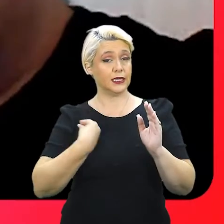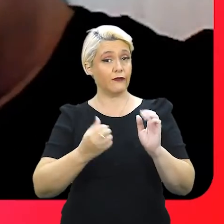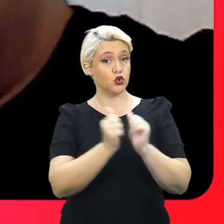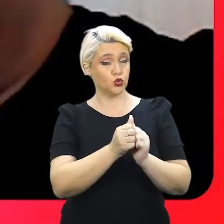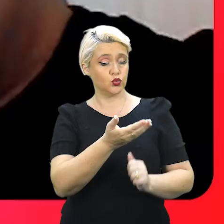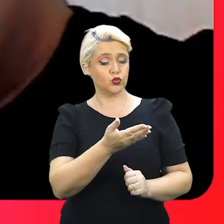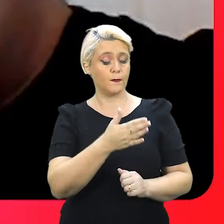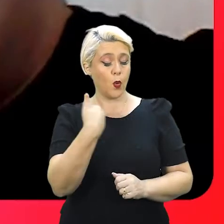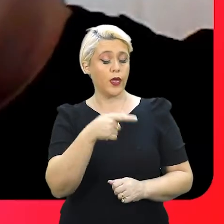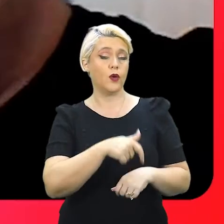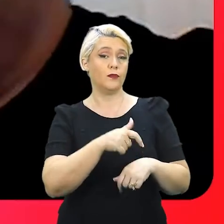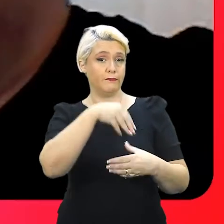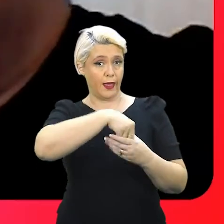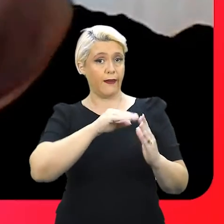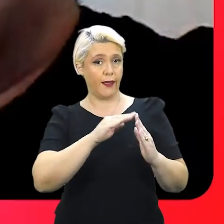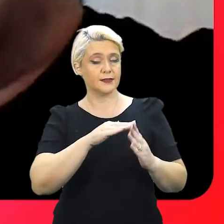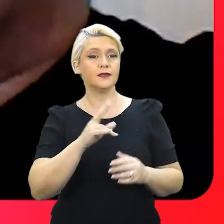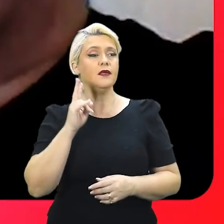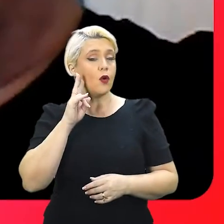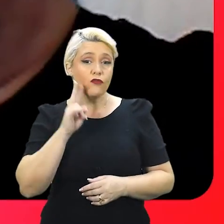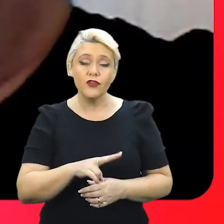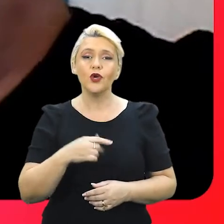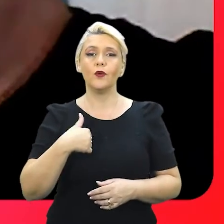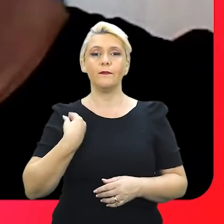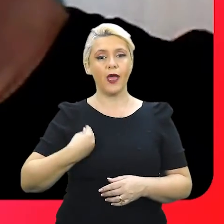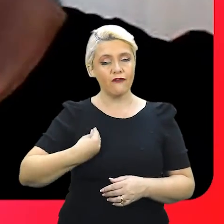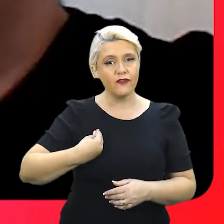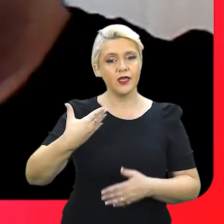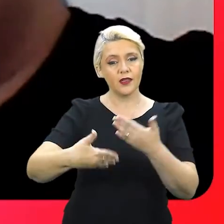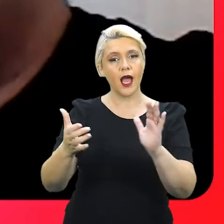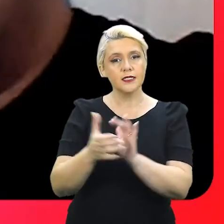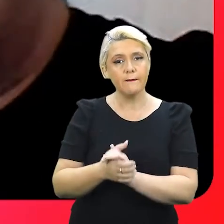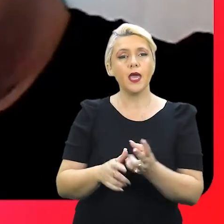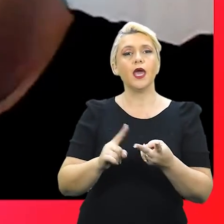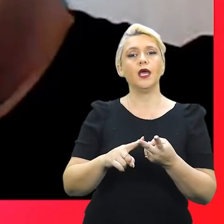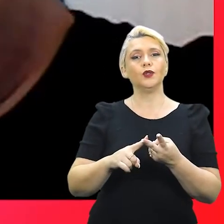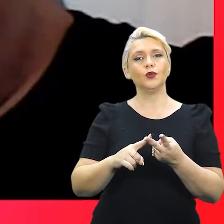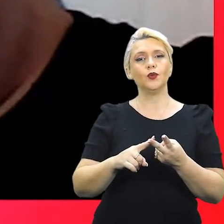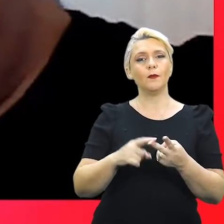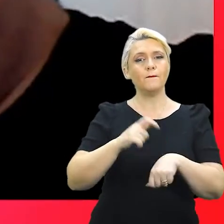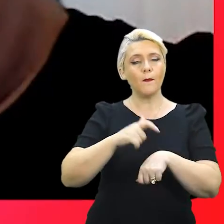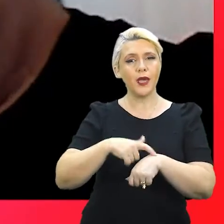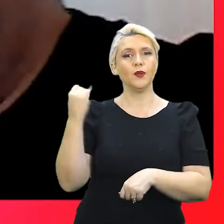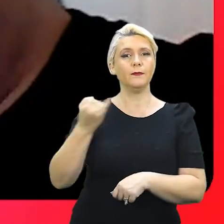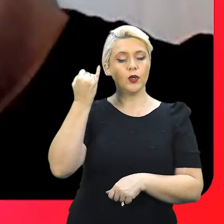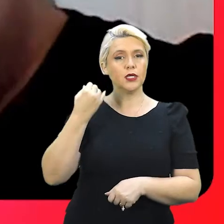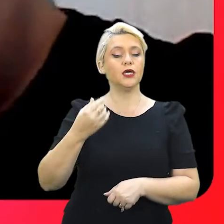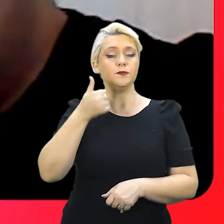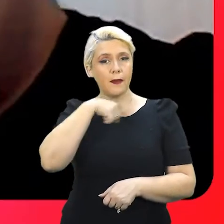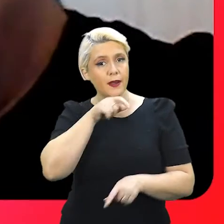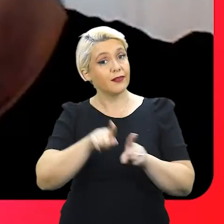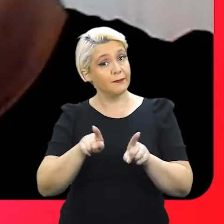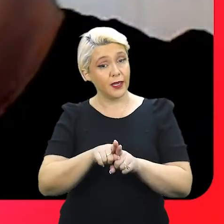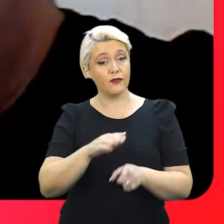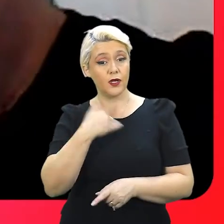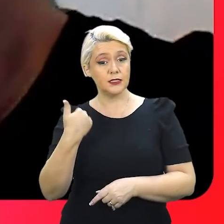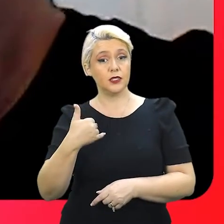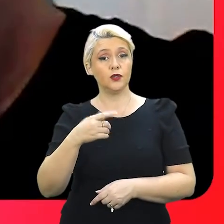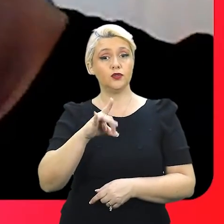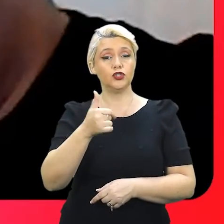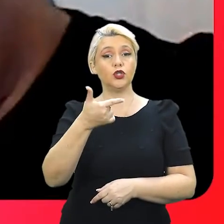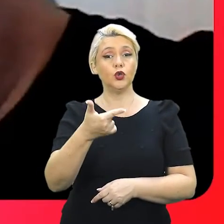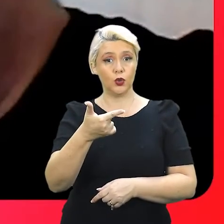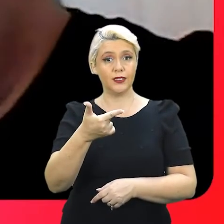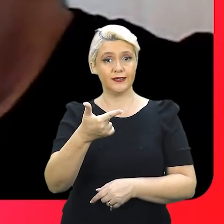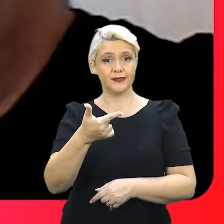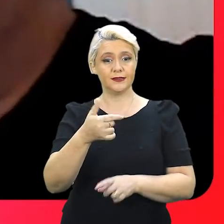Mas viu o meu casamento, então ele viu os grandes momentos que eu vivi, o papai. Mamãe também. Mamãe faleceu depois, né?